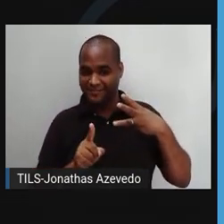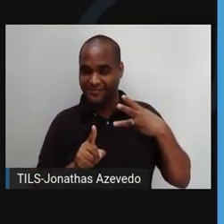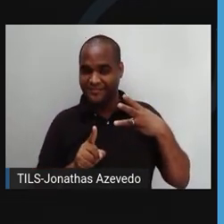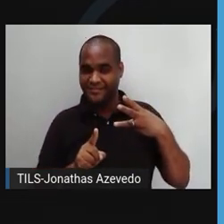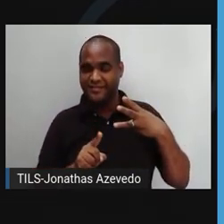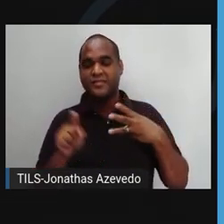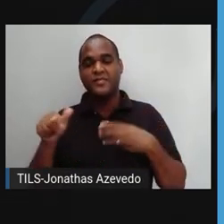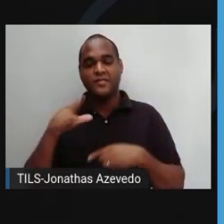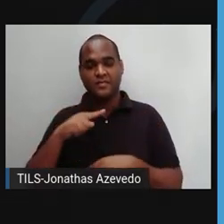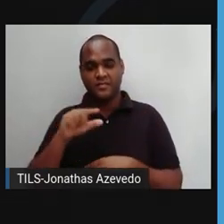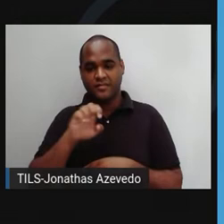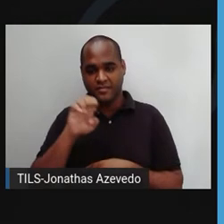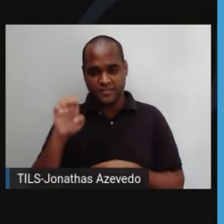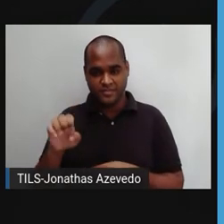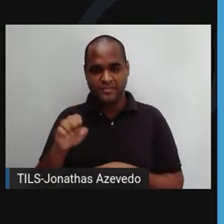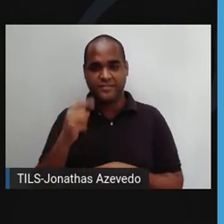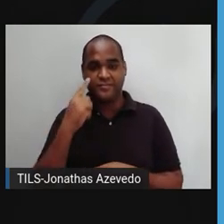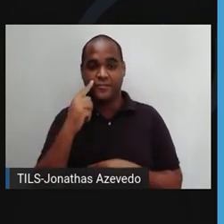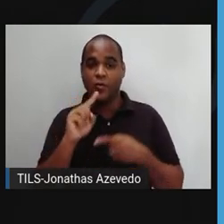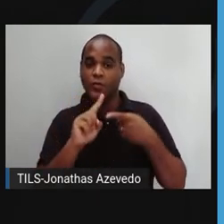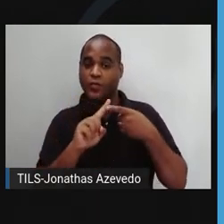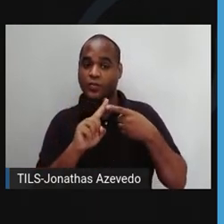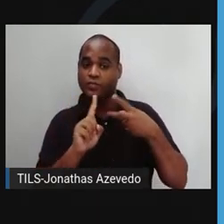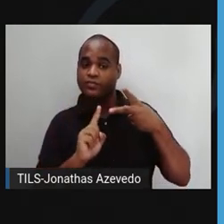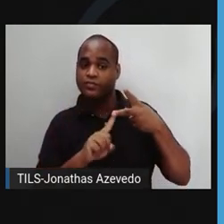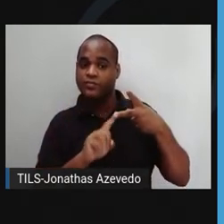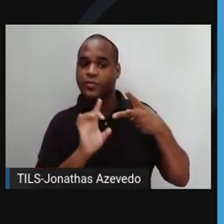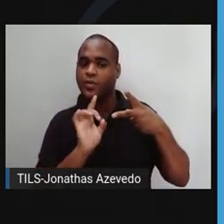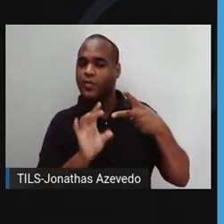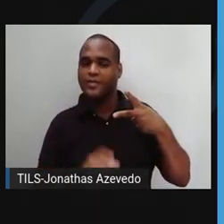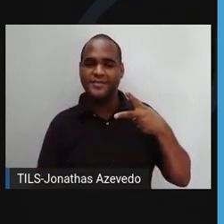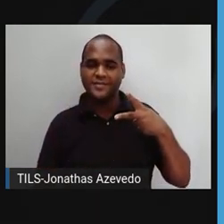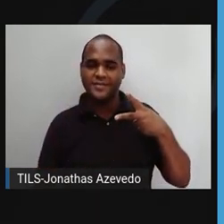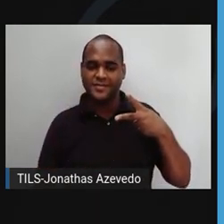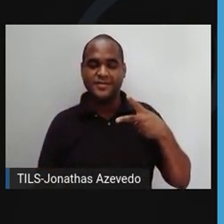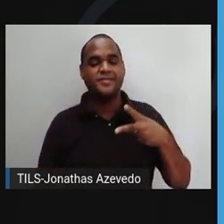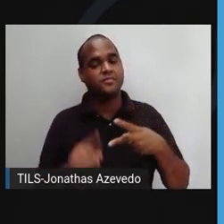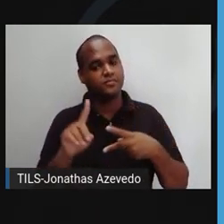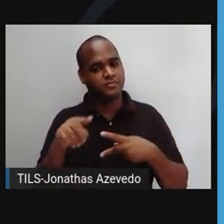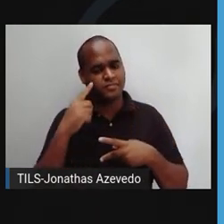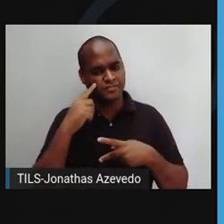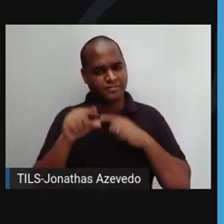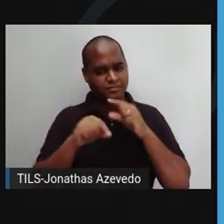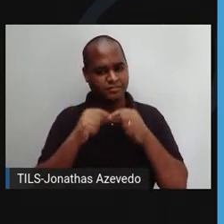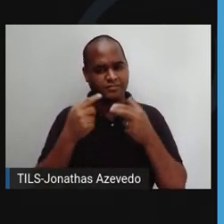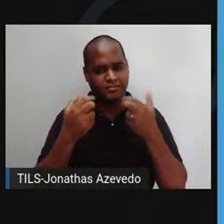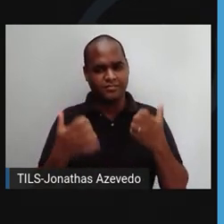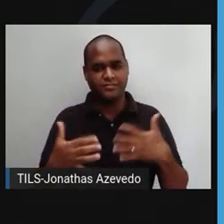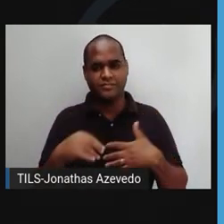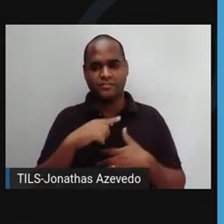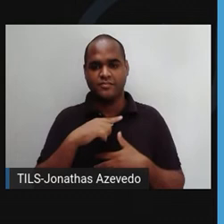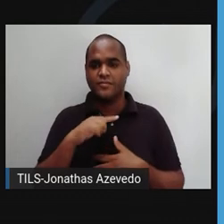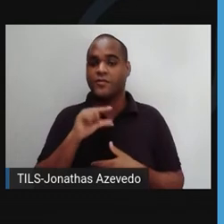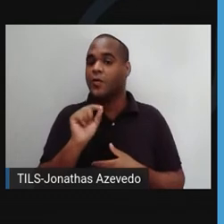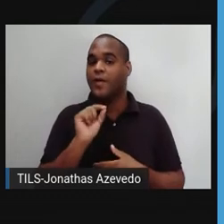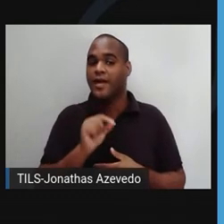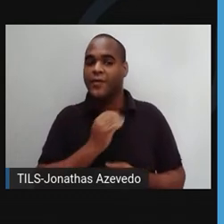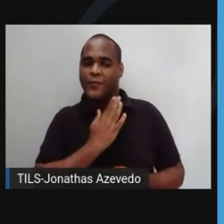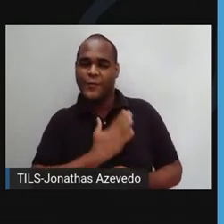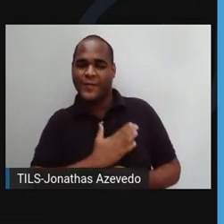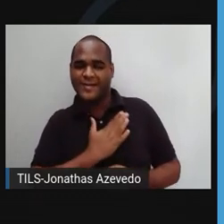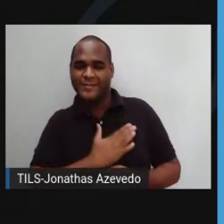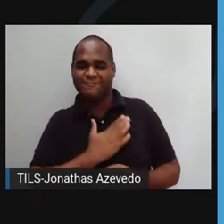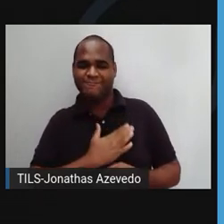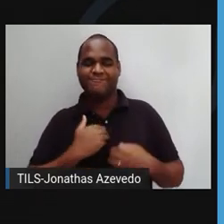No pulmão esquerdo você só tem o superior e o inferior. Existe um entalhe no seu pulmão esquerdo que é onde seu coração se